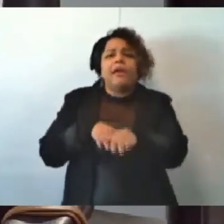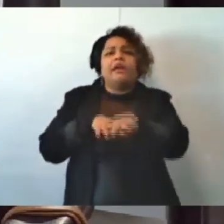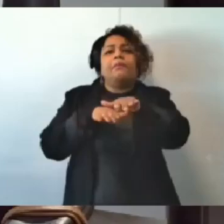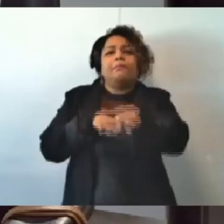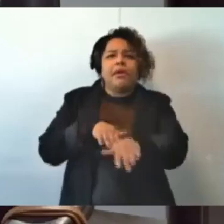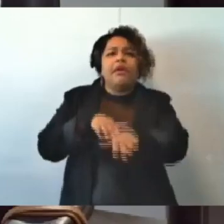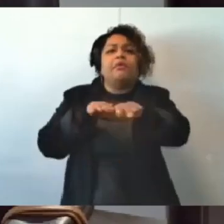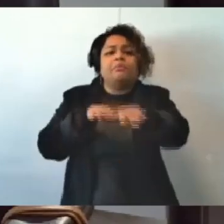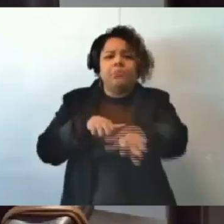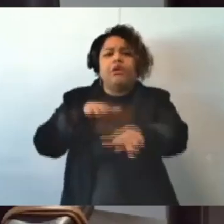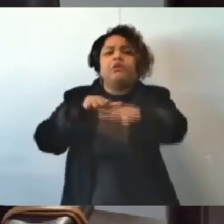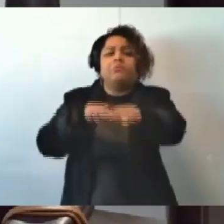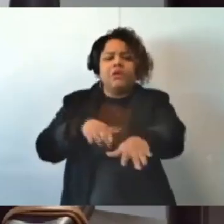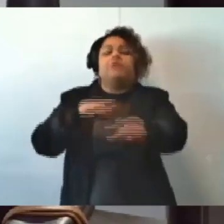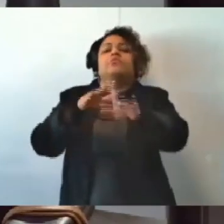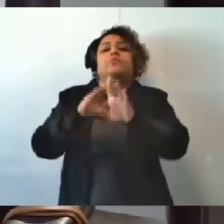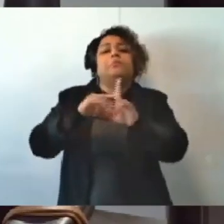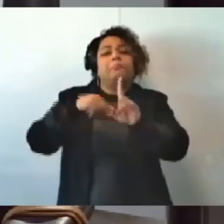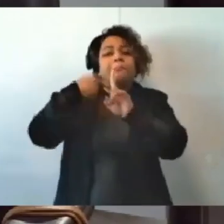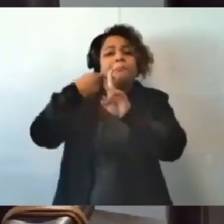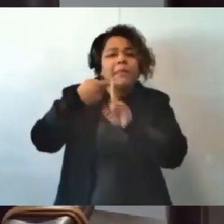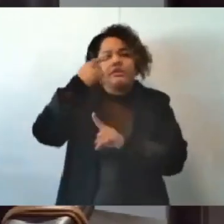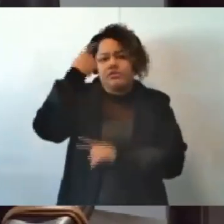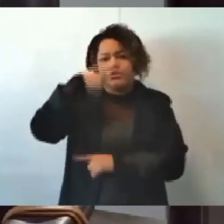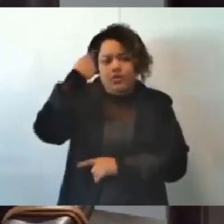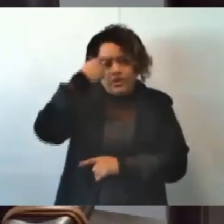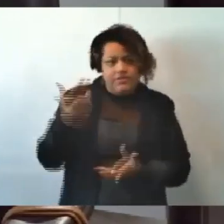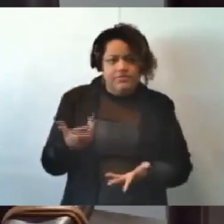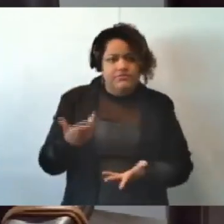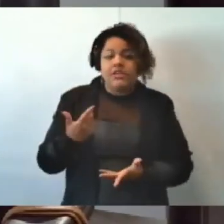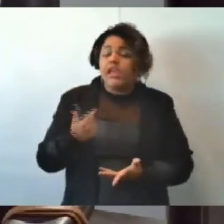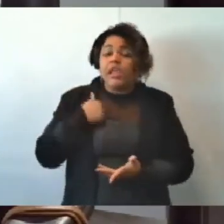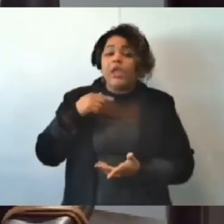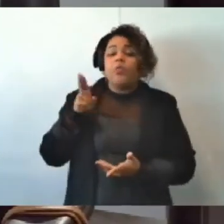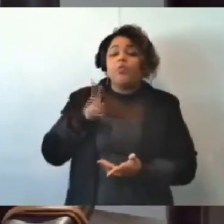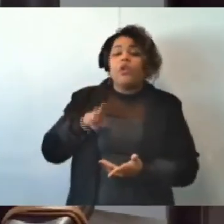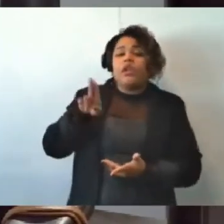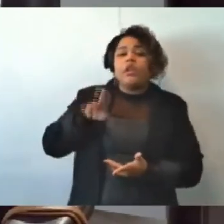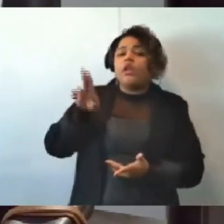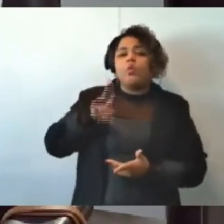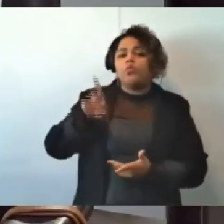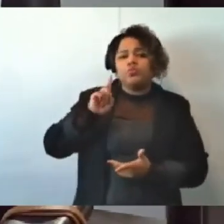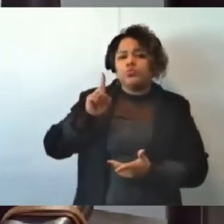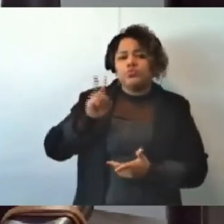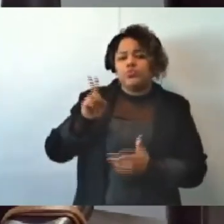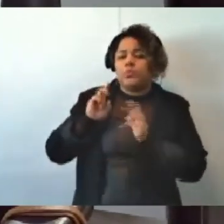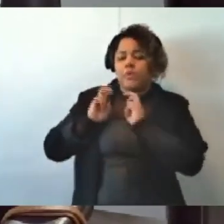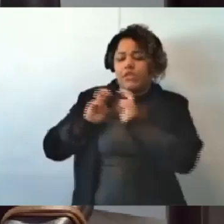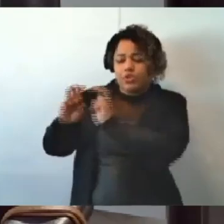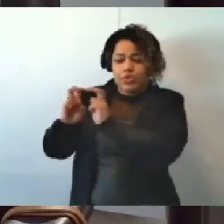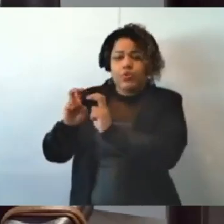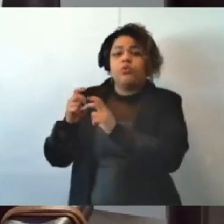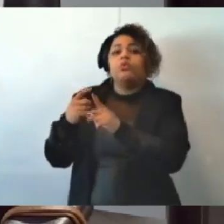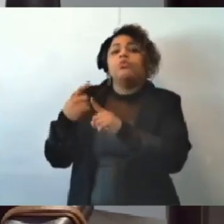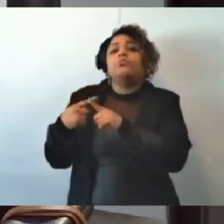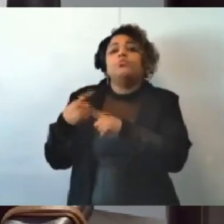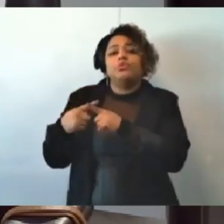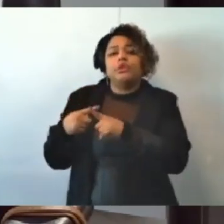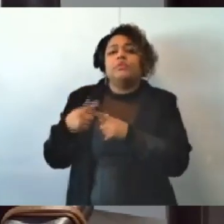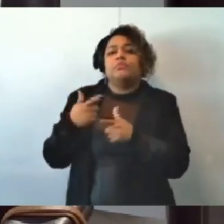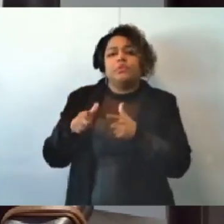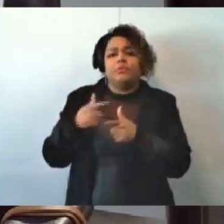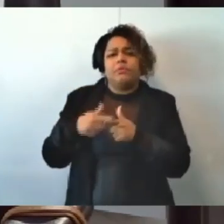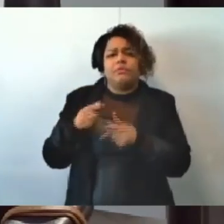metrô, porque não dá o deslocamento. Porque já teve reuniões da prefeitura que ela falou, não, nós estamos, queremos a cidade com